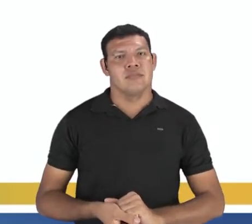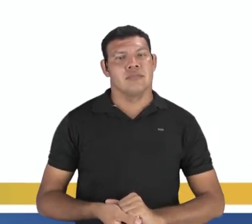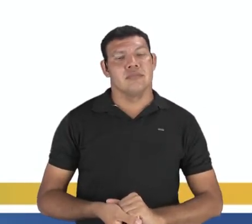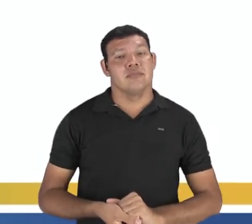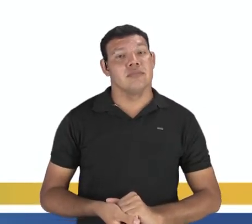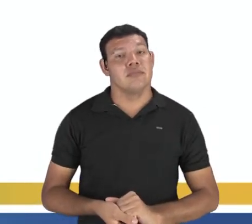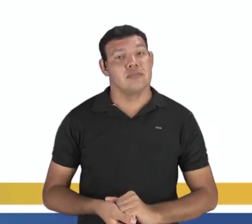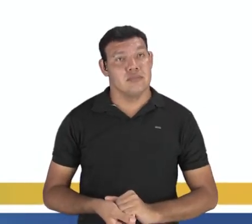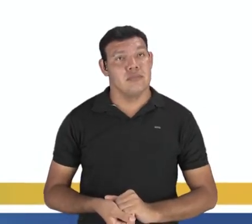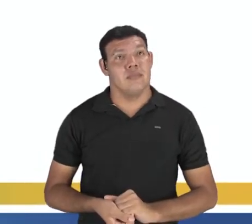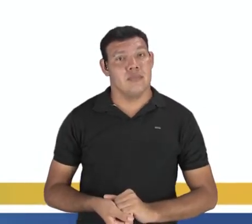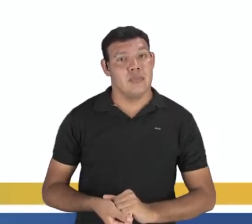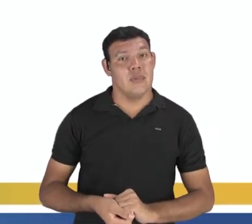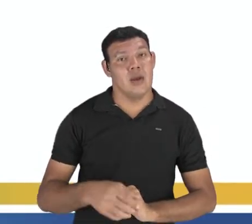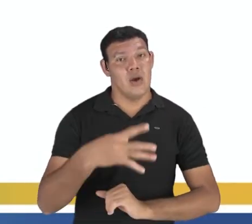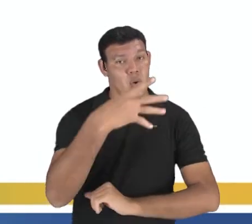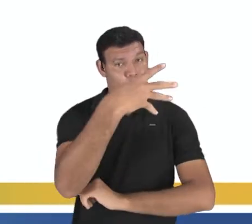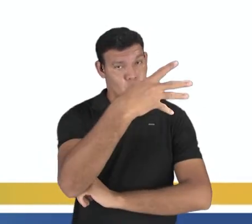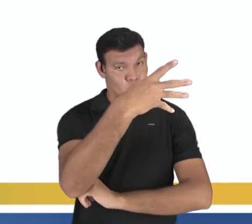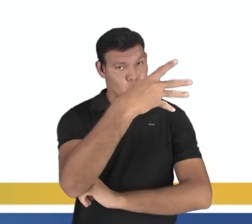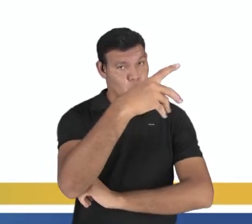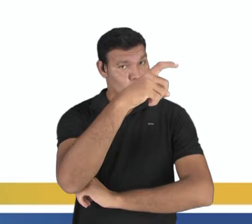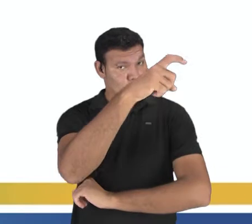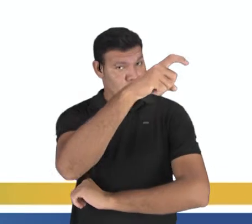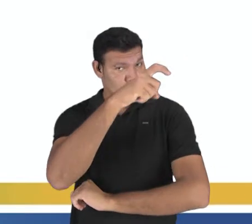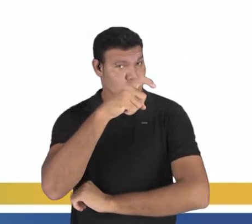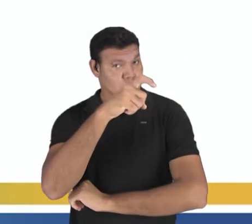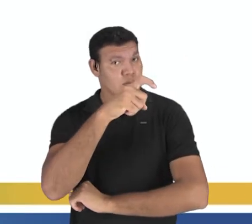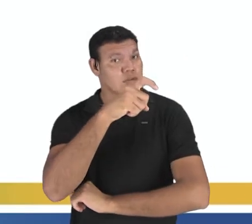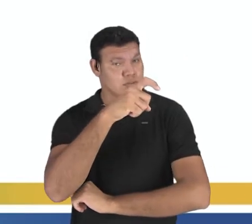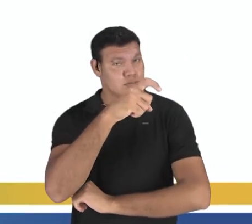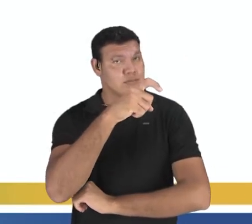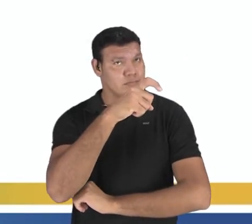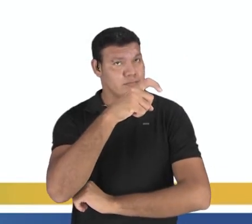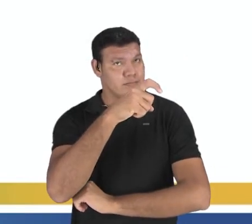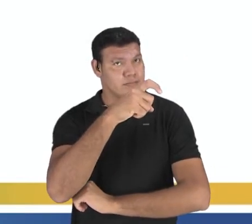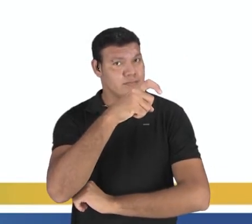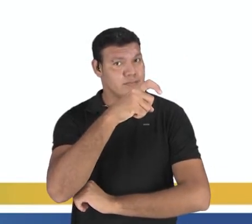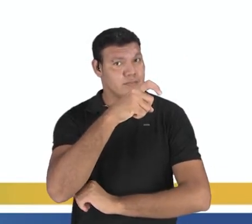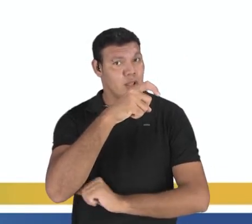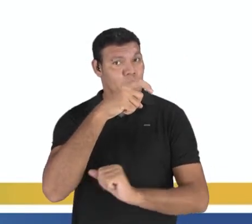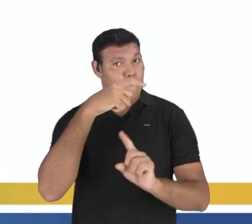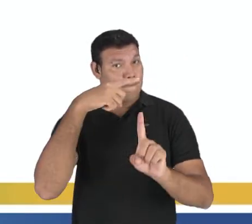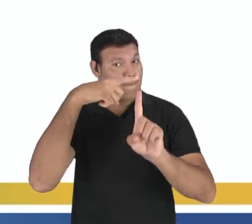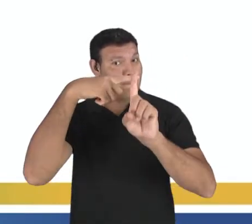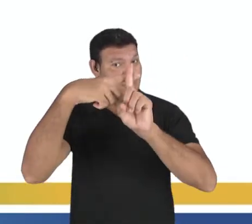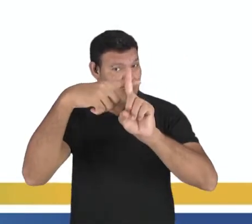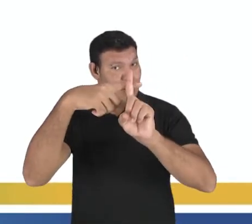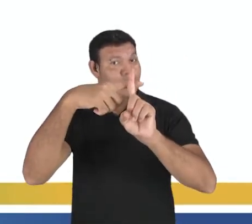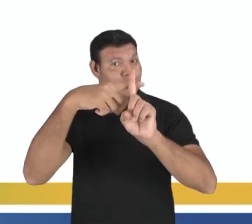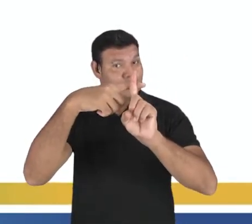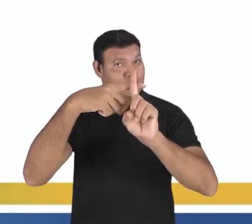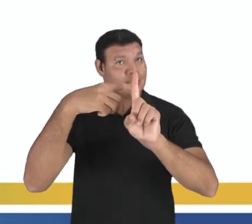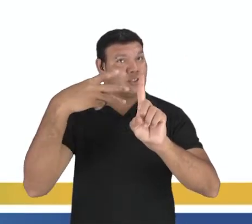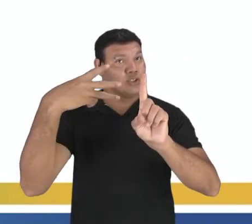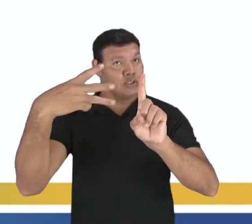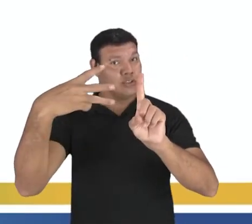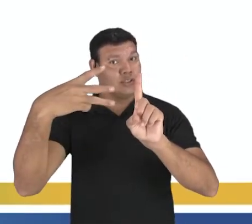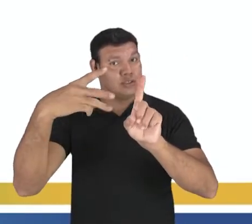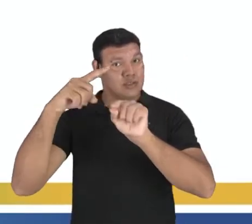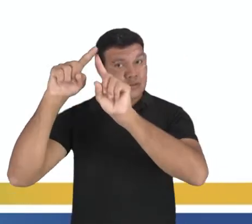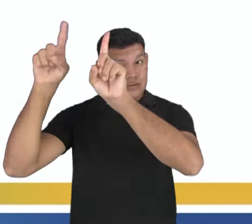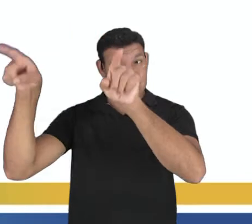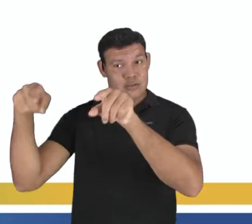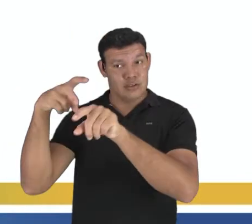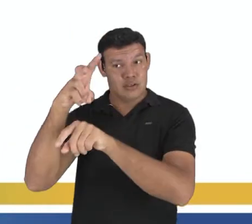Nós vamos pegar o 4 vezes o x e adicionar o 3